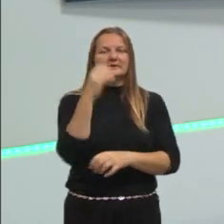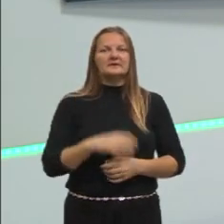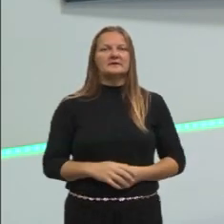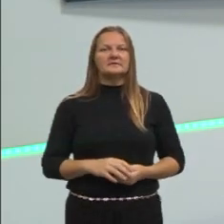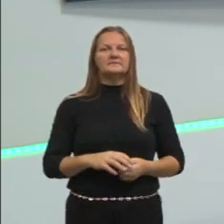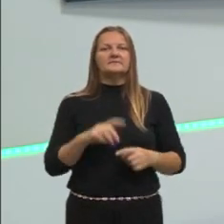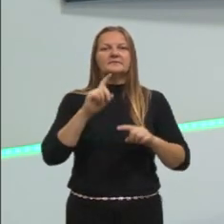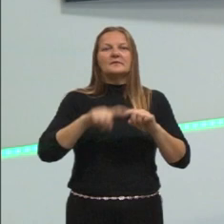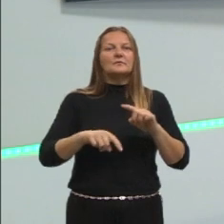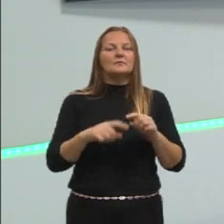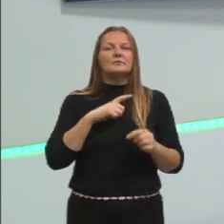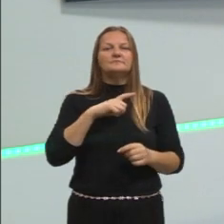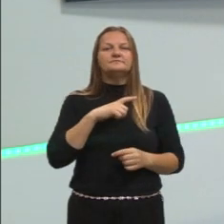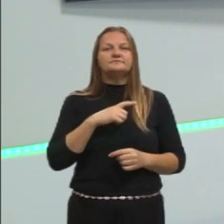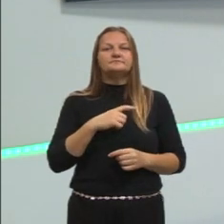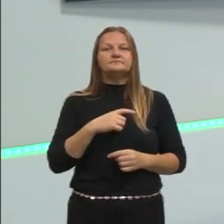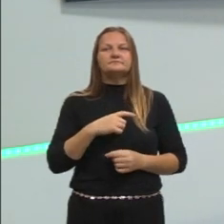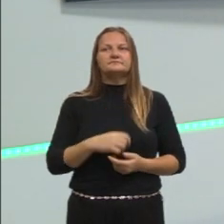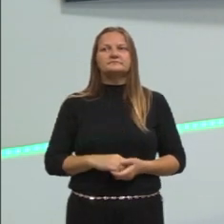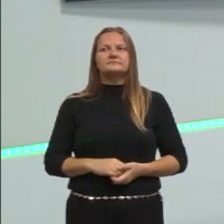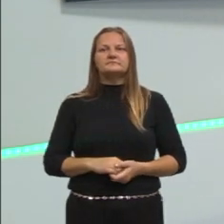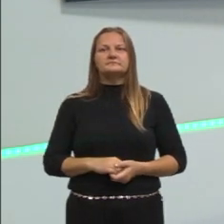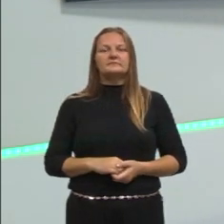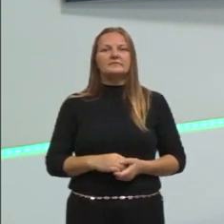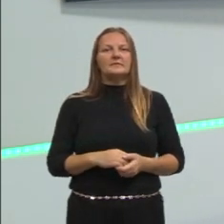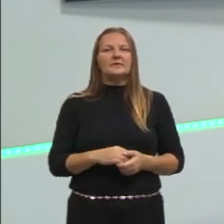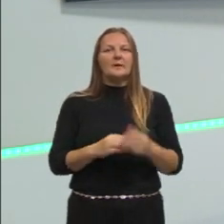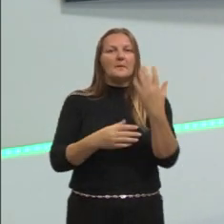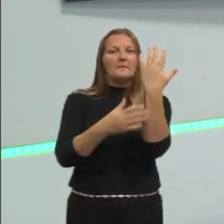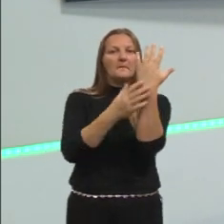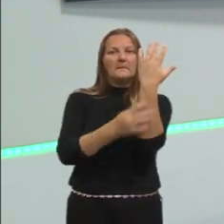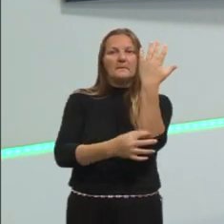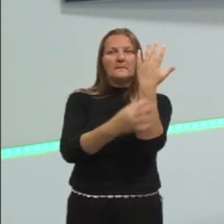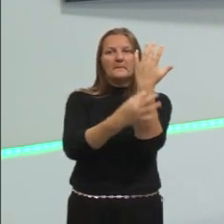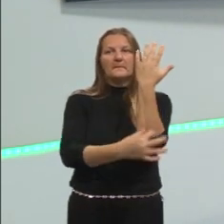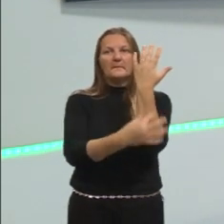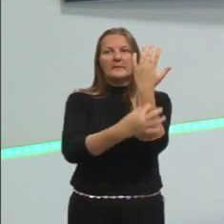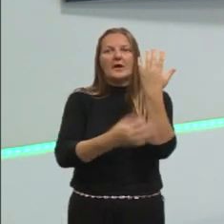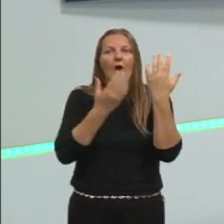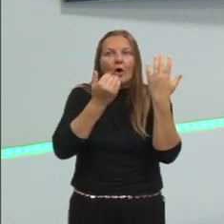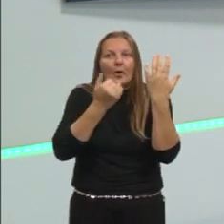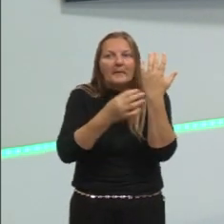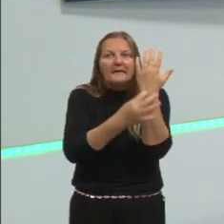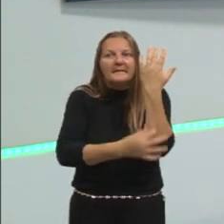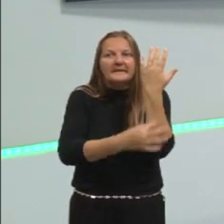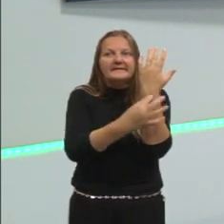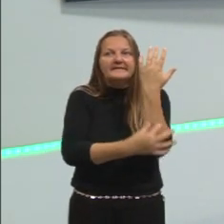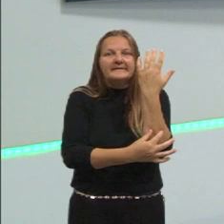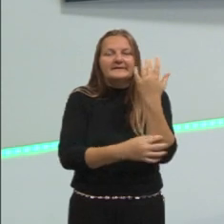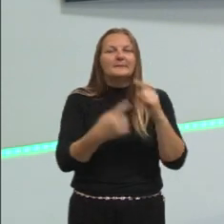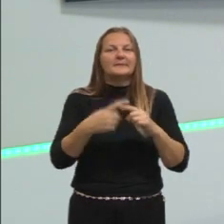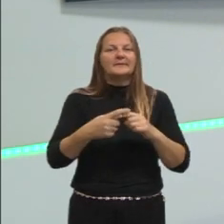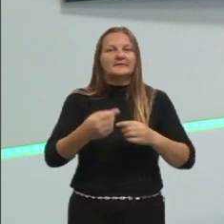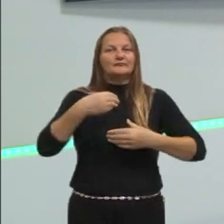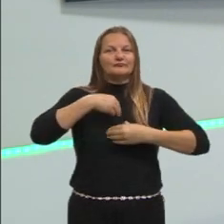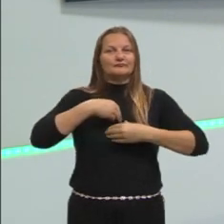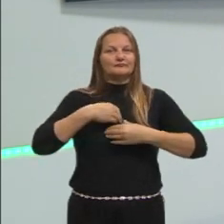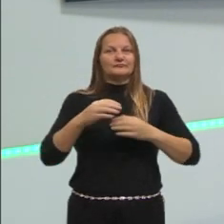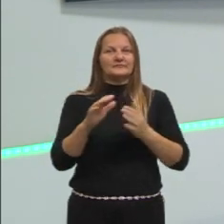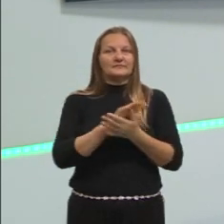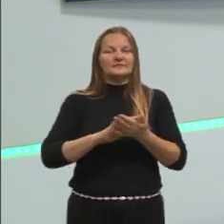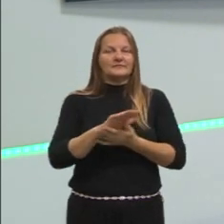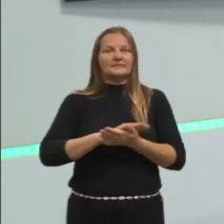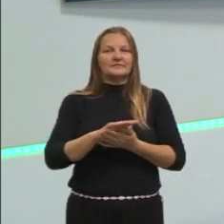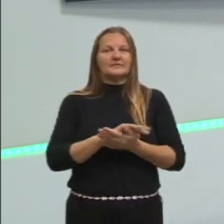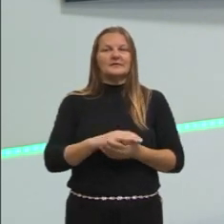ter consumo de madeira né de celulose crua assim pura quem tem o